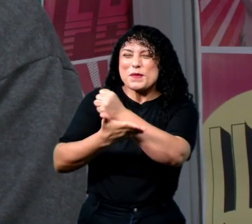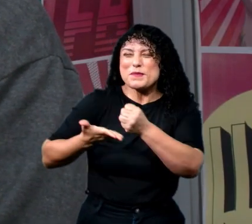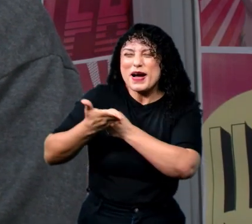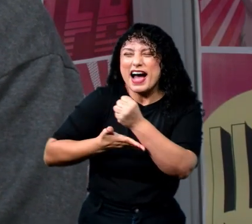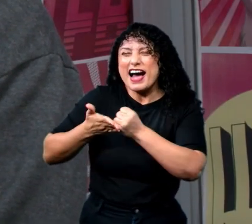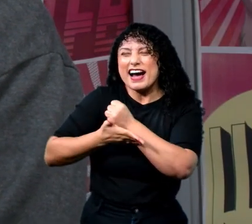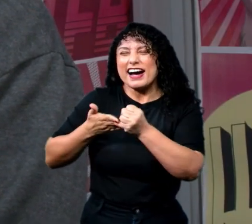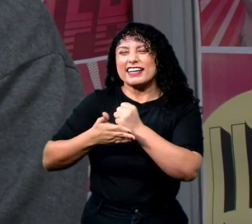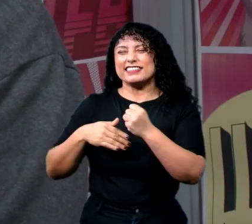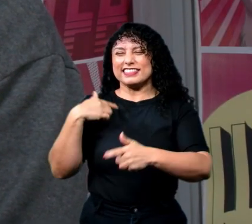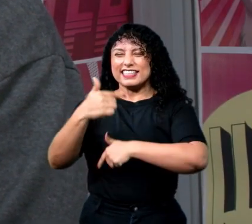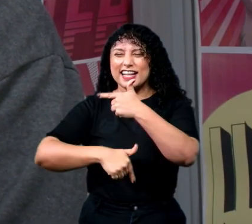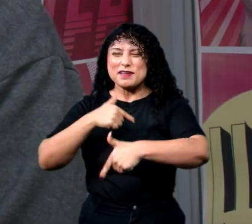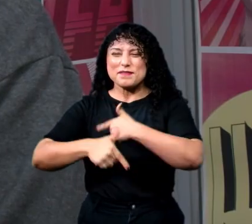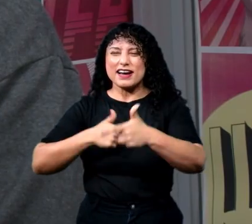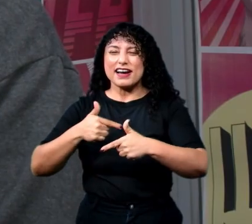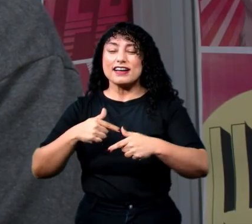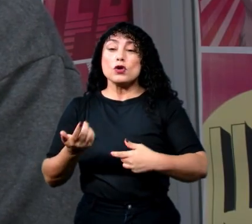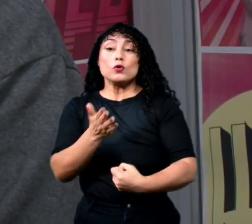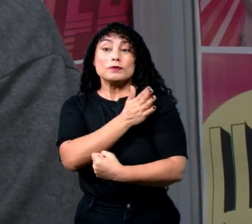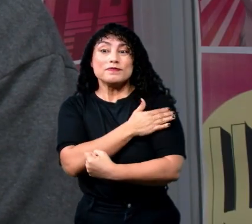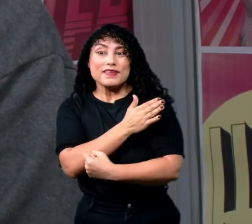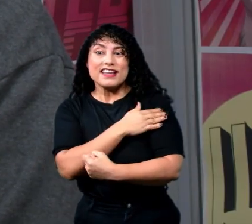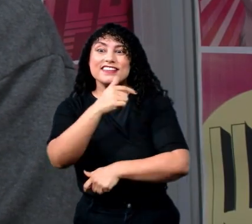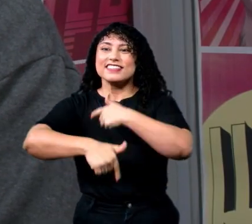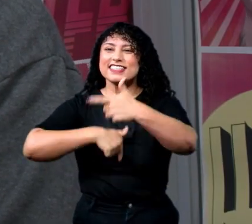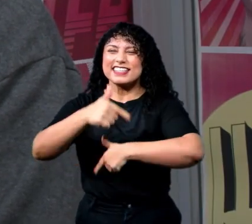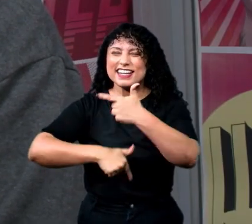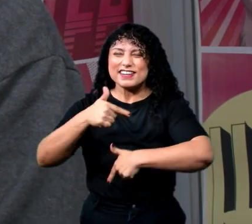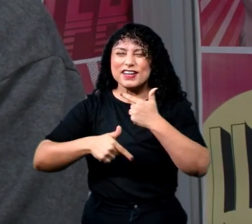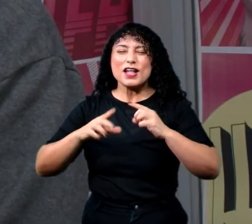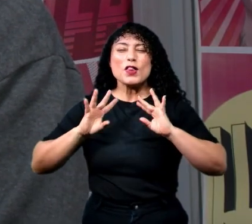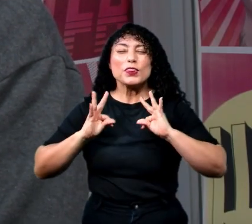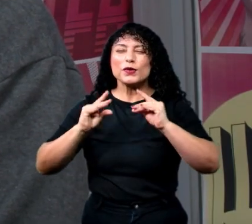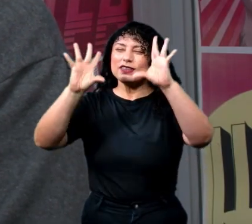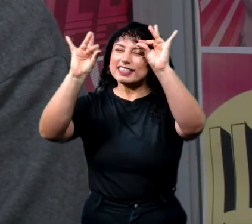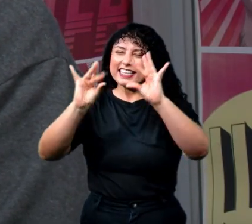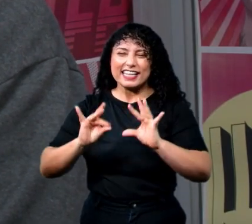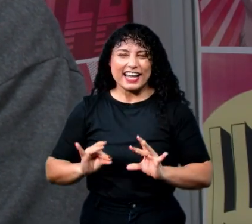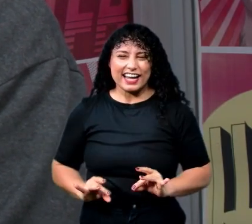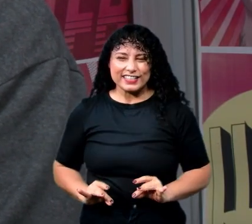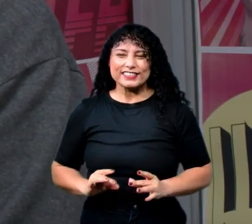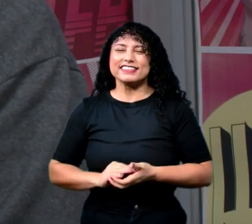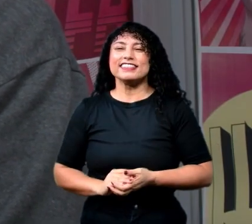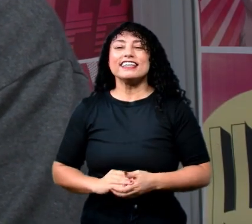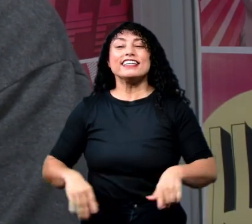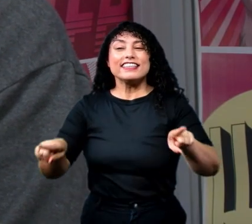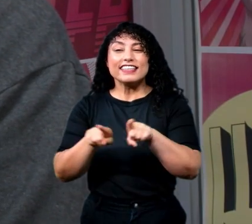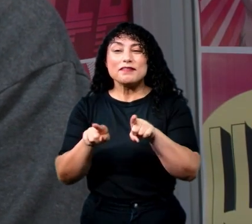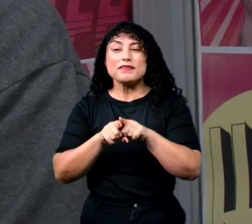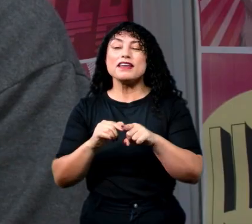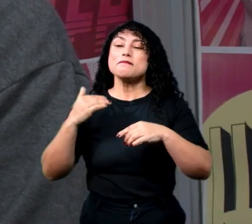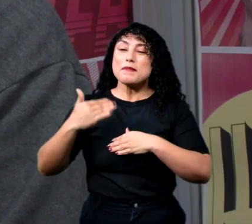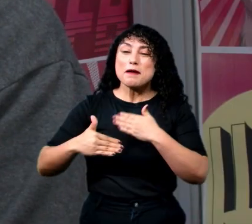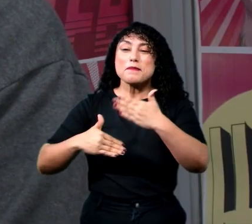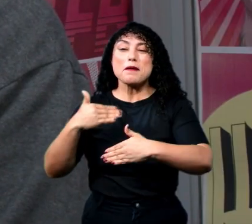nosso trabalho, os integrantes, estão tudo descrito lá. Inclusive, um passo a passo